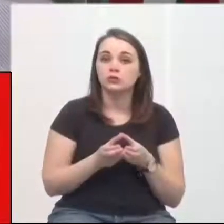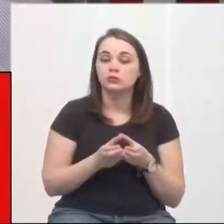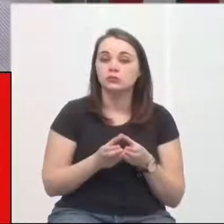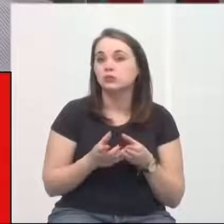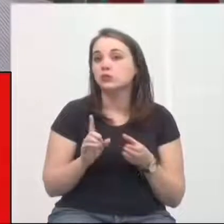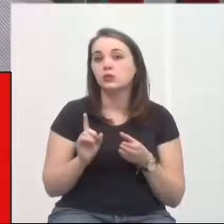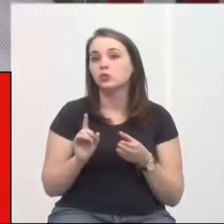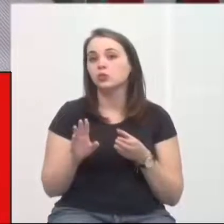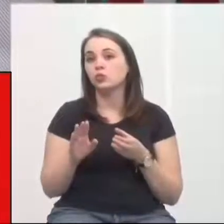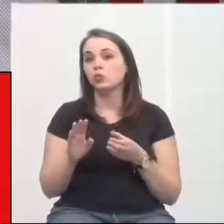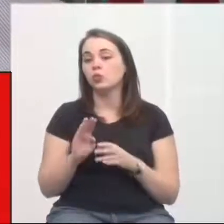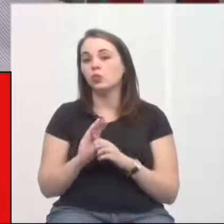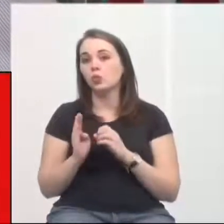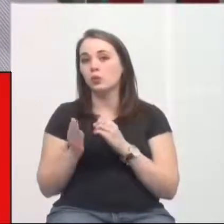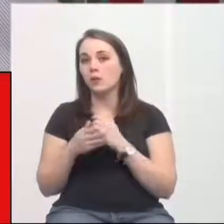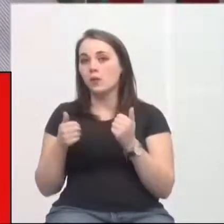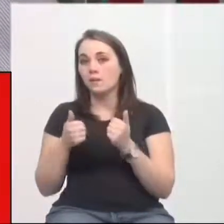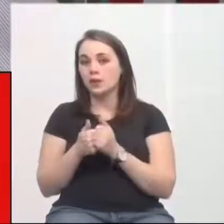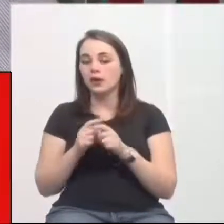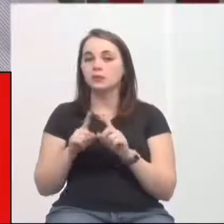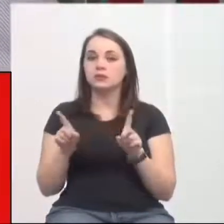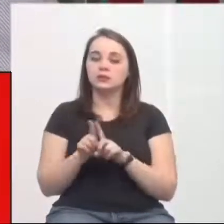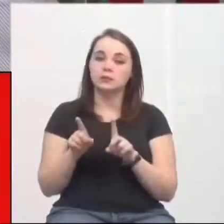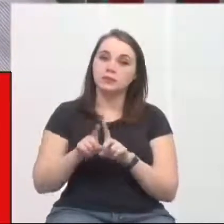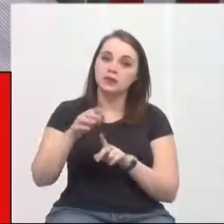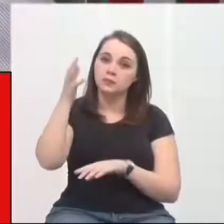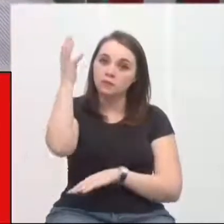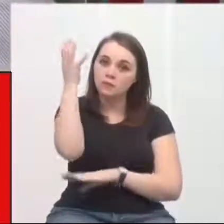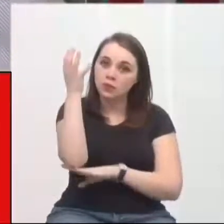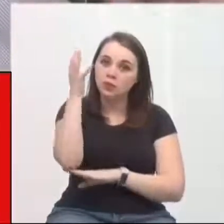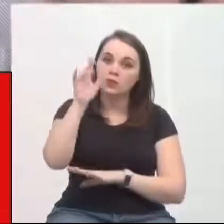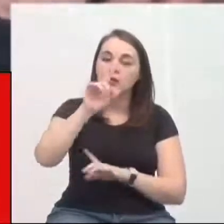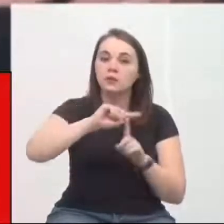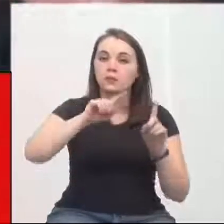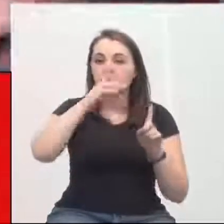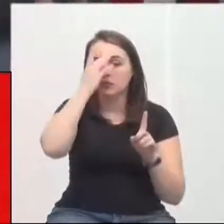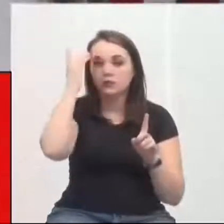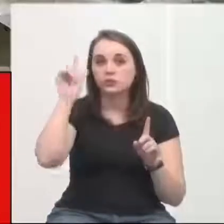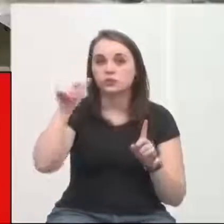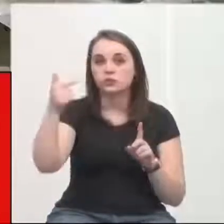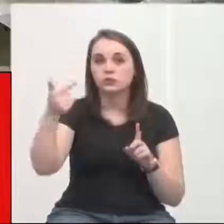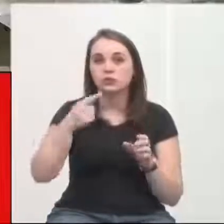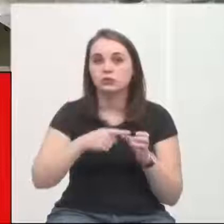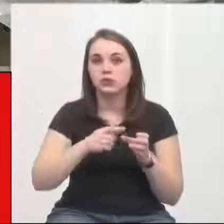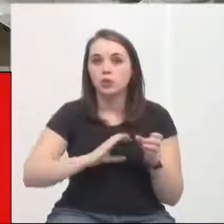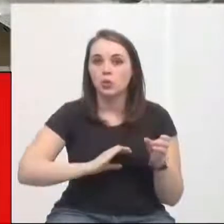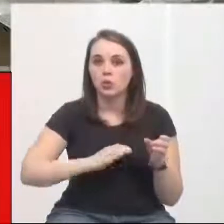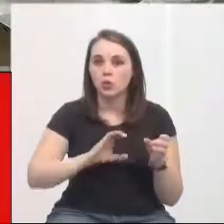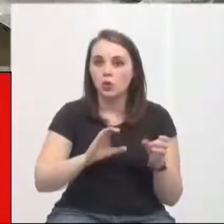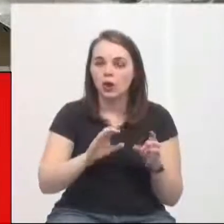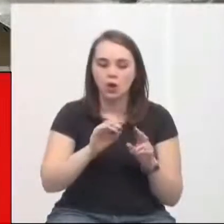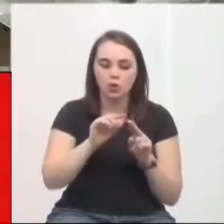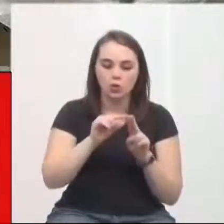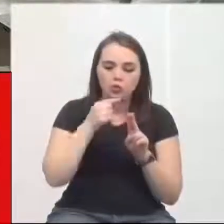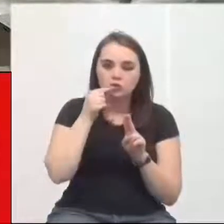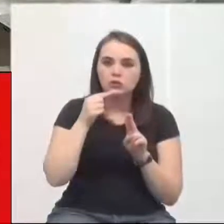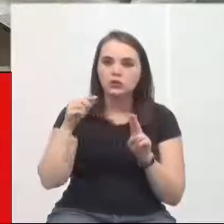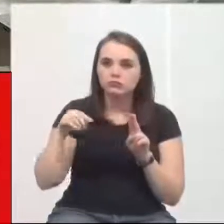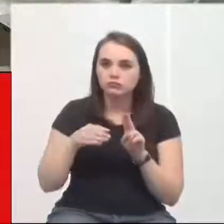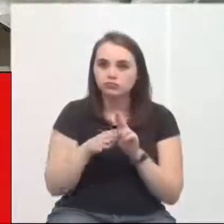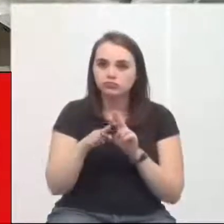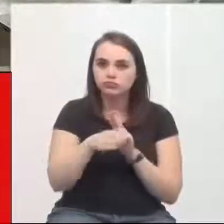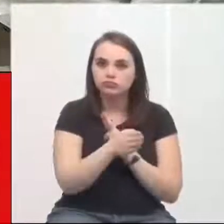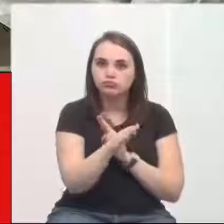não só da linha Batista, mas da Grande Próspera, mas de pessoas que vêm de Cocal, de Uruçanga, porque eles vêm pelo contorno